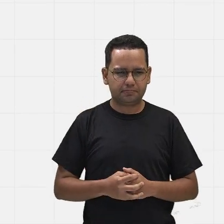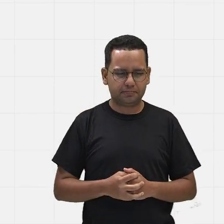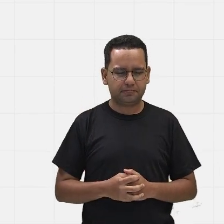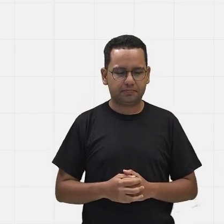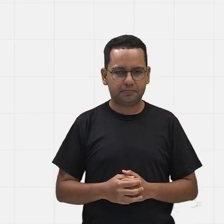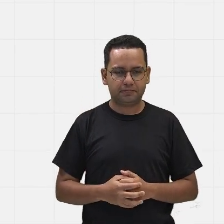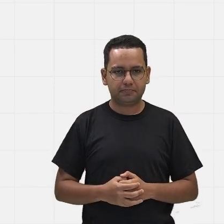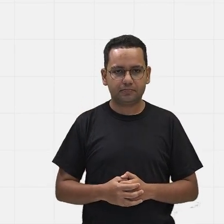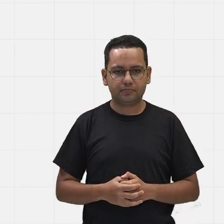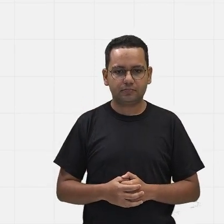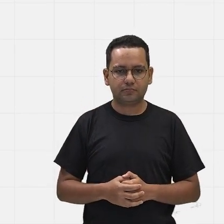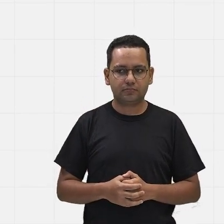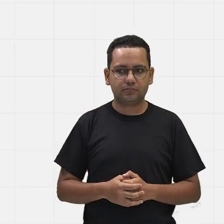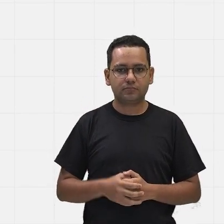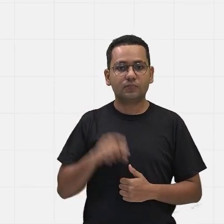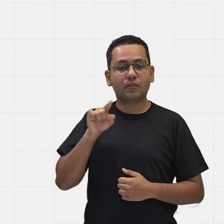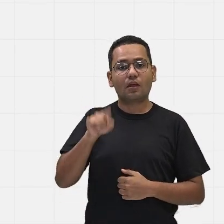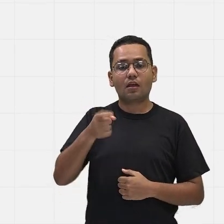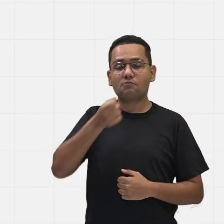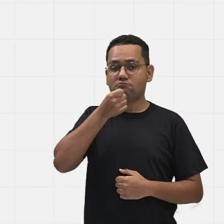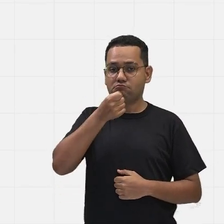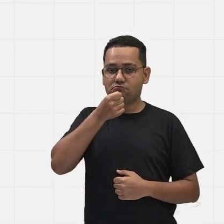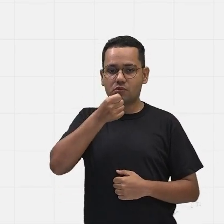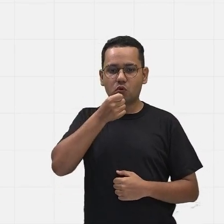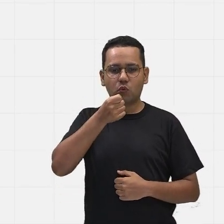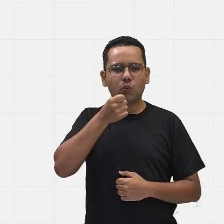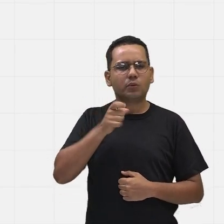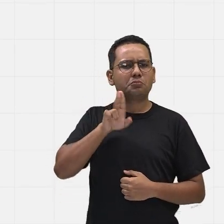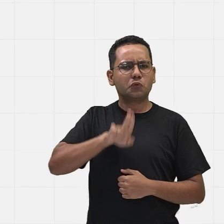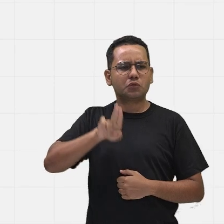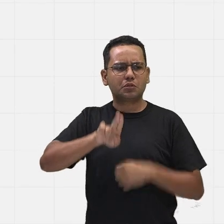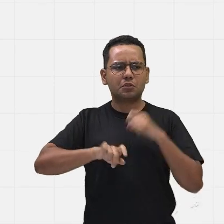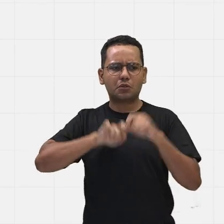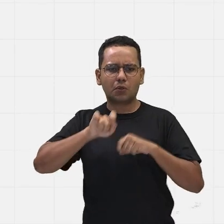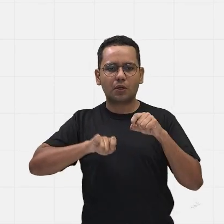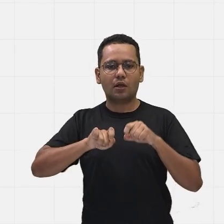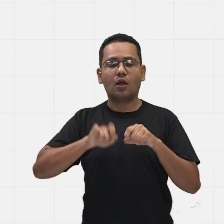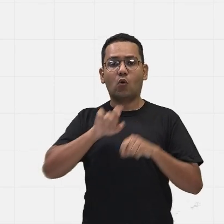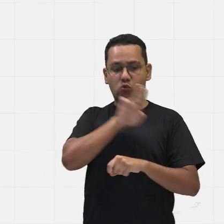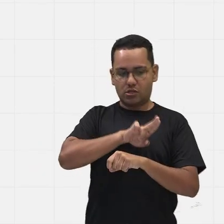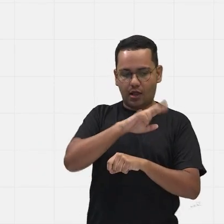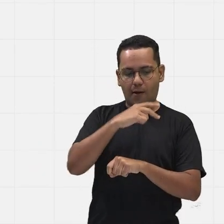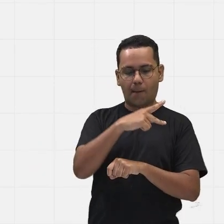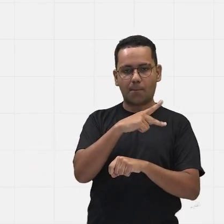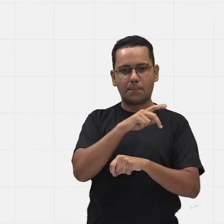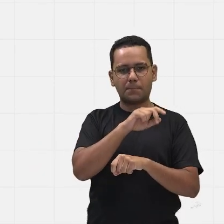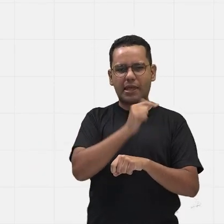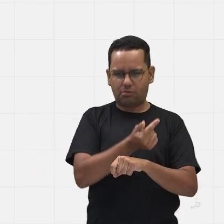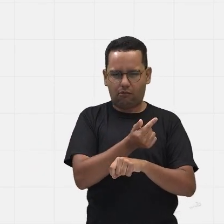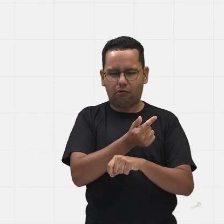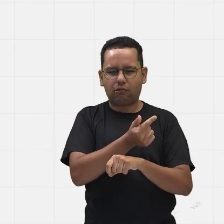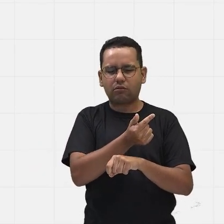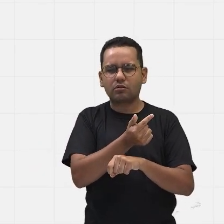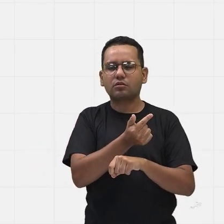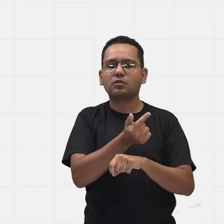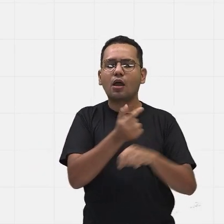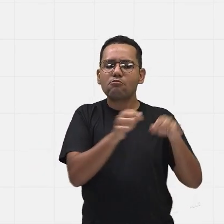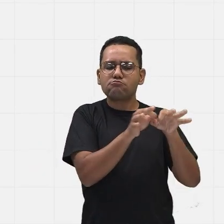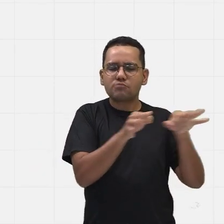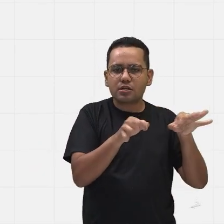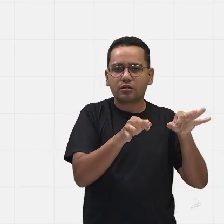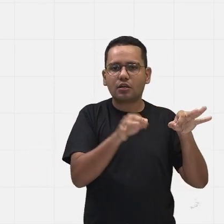modelo do tipo Logitech, que ele é utilizado juntamente com o cabo P2, geralmente utilizado em